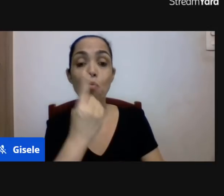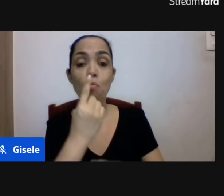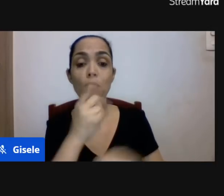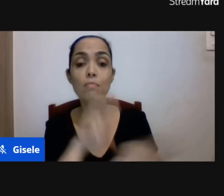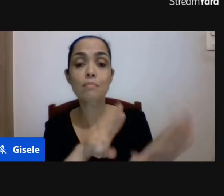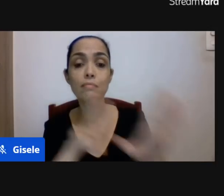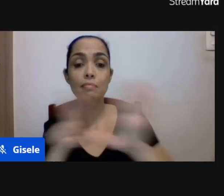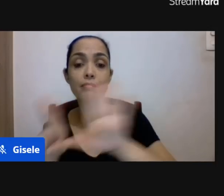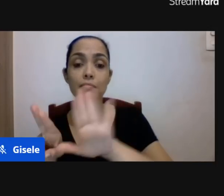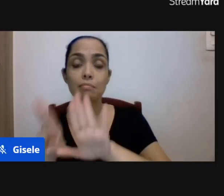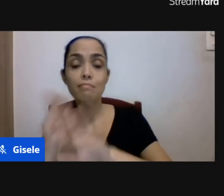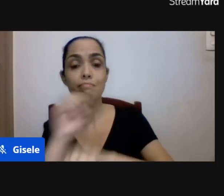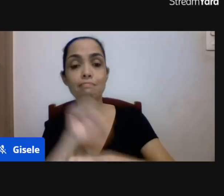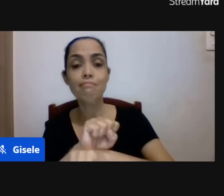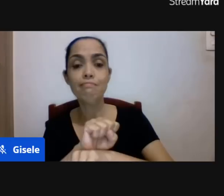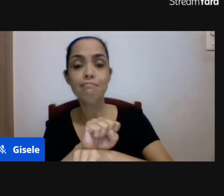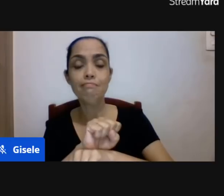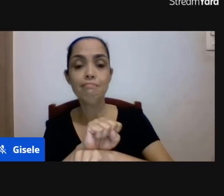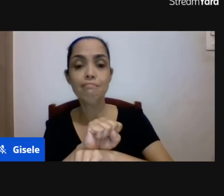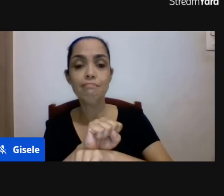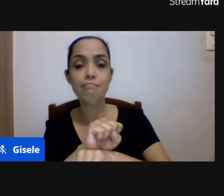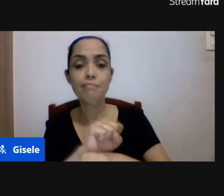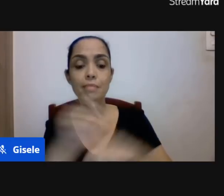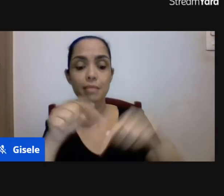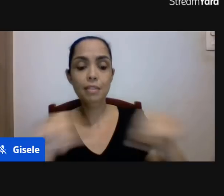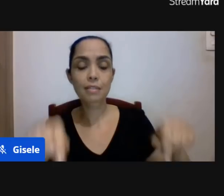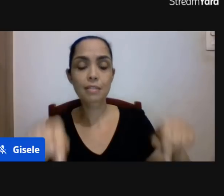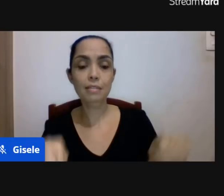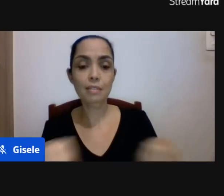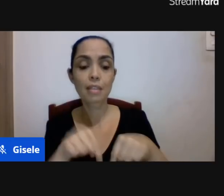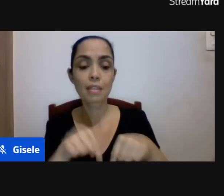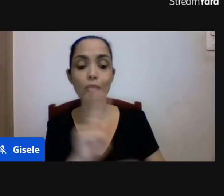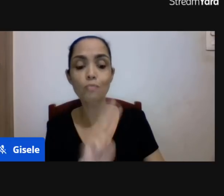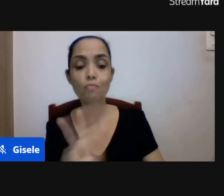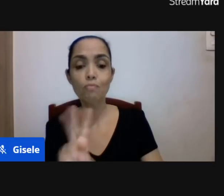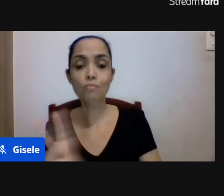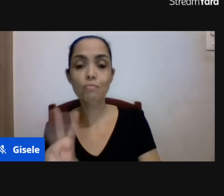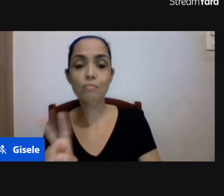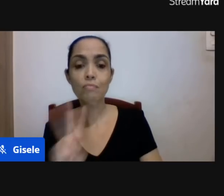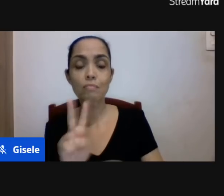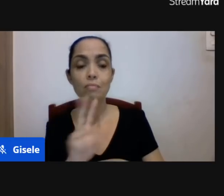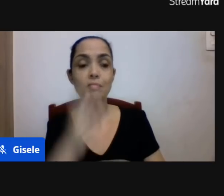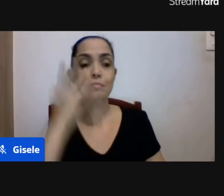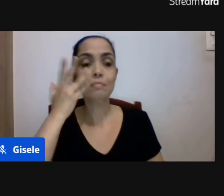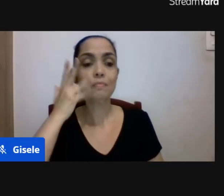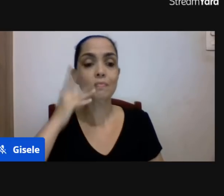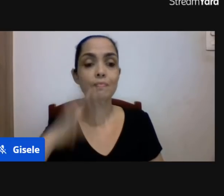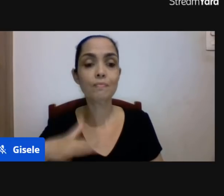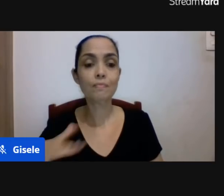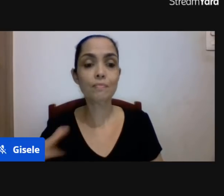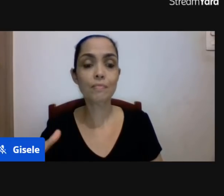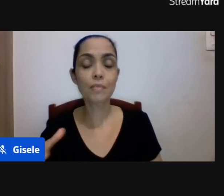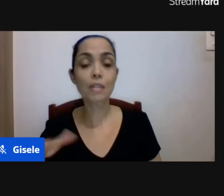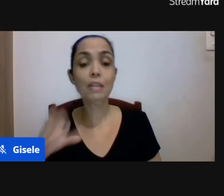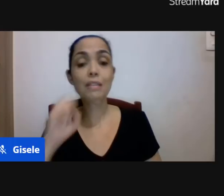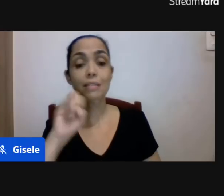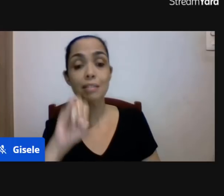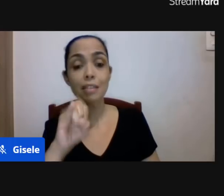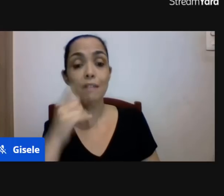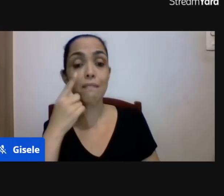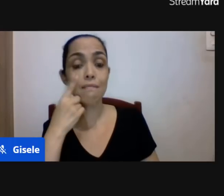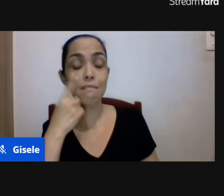monitorar essas crianças. Vamos supor que durante esse período de monitoramento apareça alguma outra criança com sintoma. Aí tem que